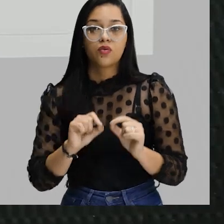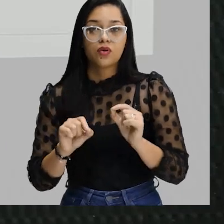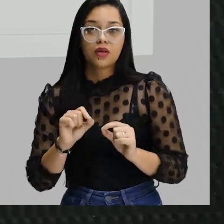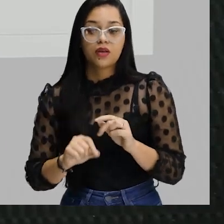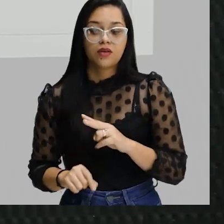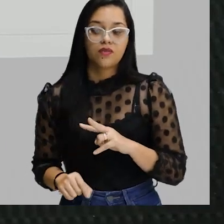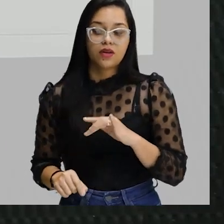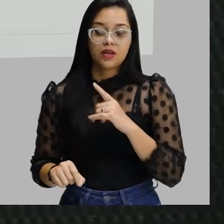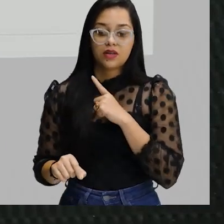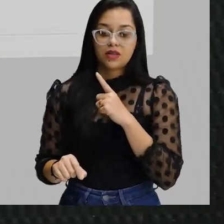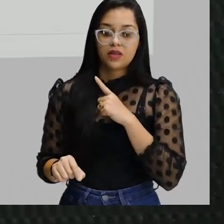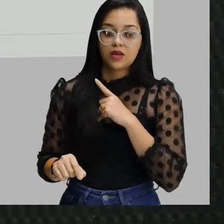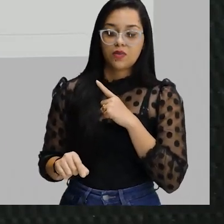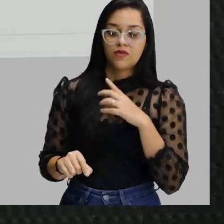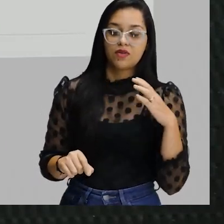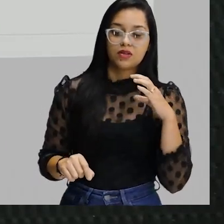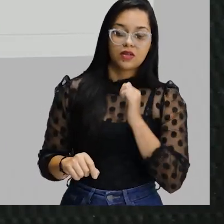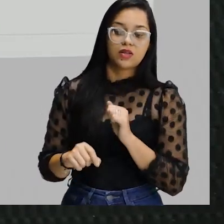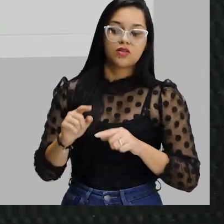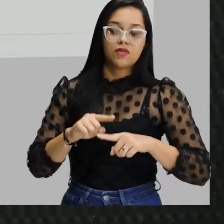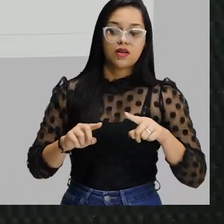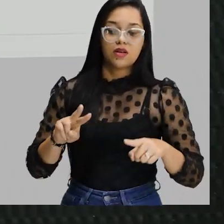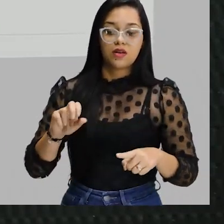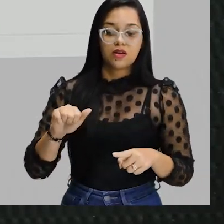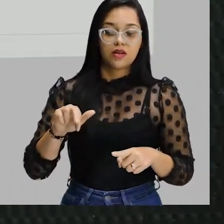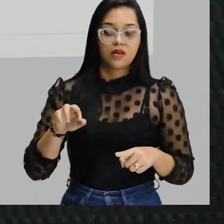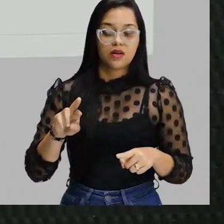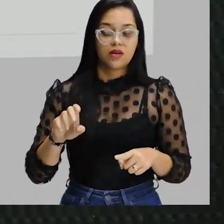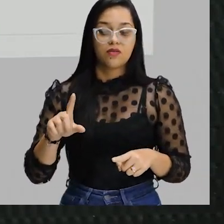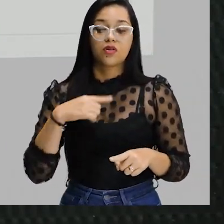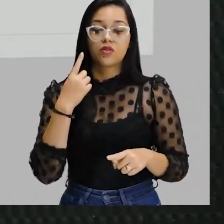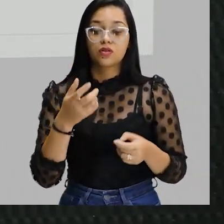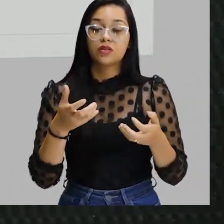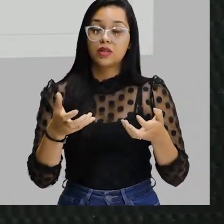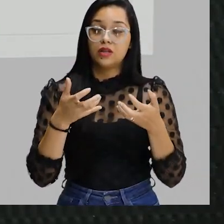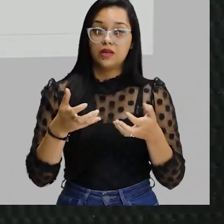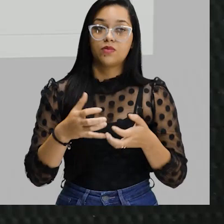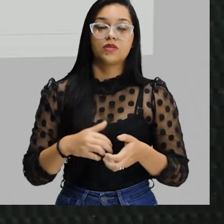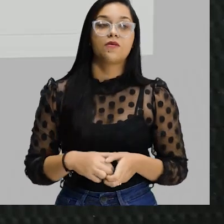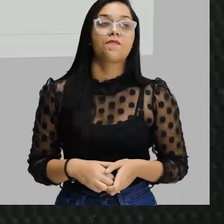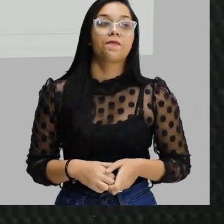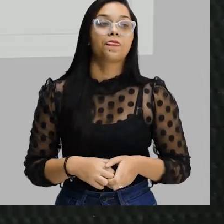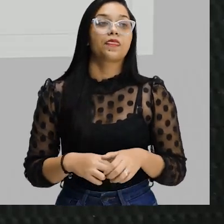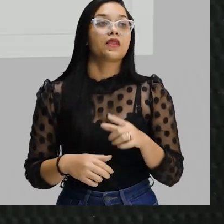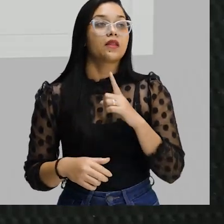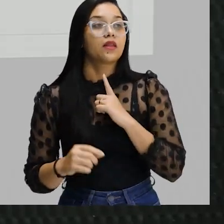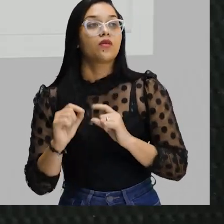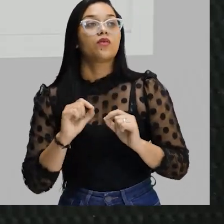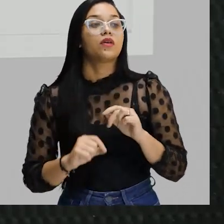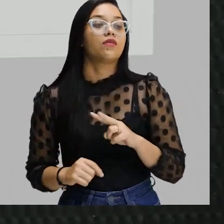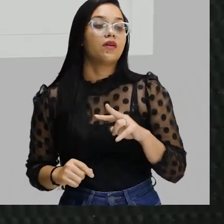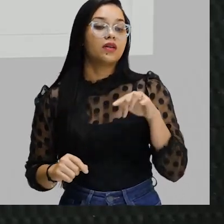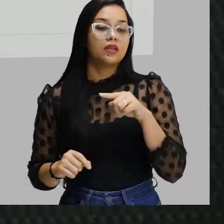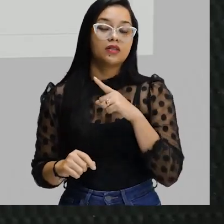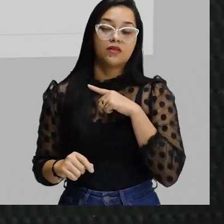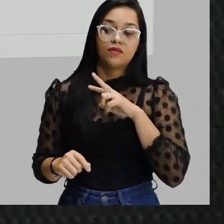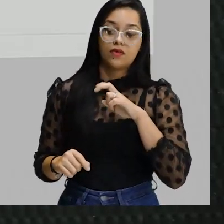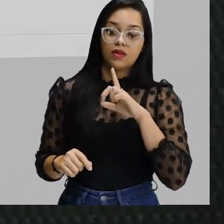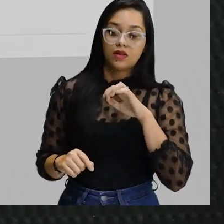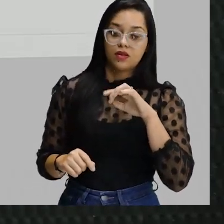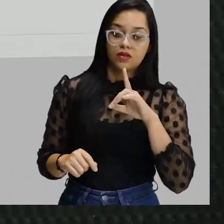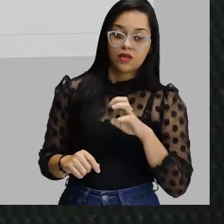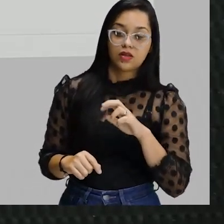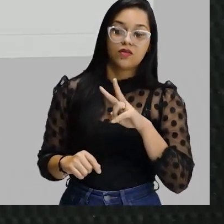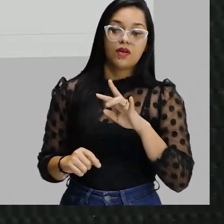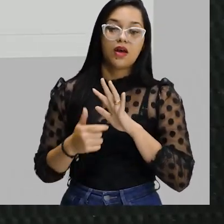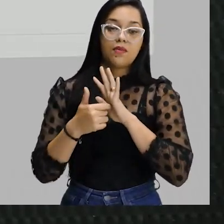vai me dar uma velocidade variável, que é o que nós queremos, certo? Essa aceleração que vai fazer essa velocidade variar,